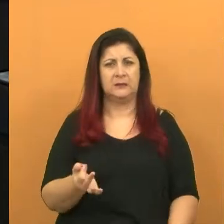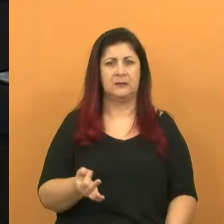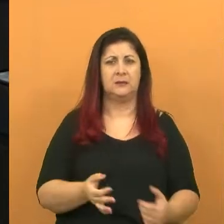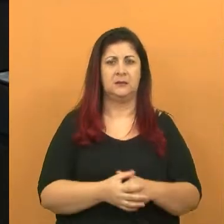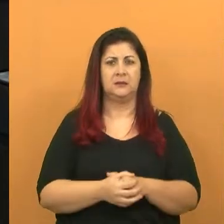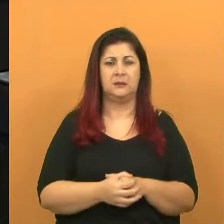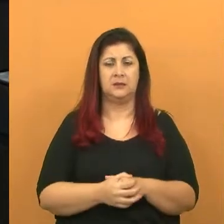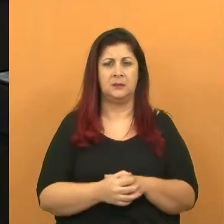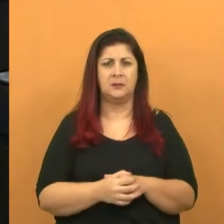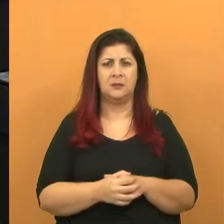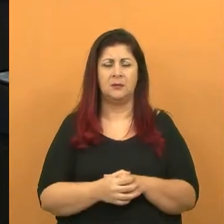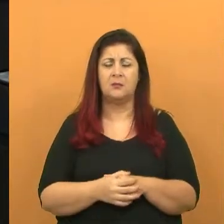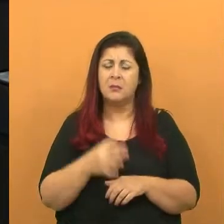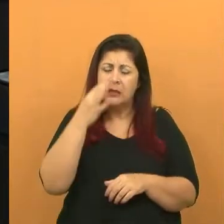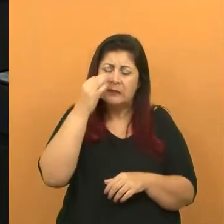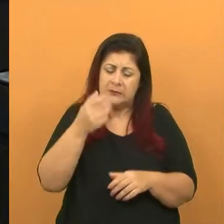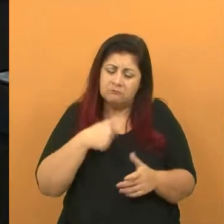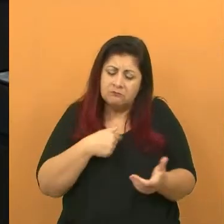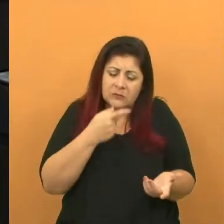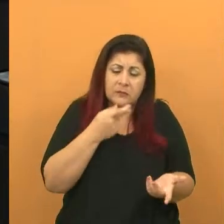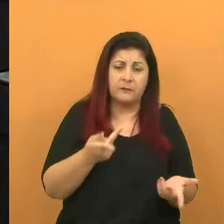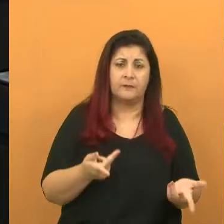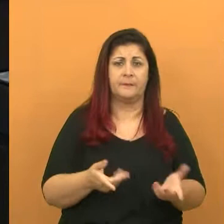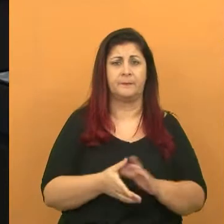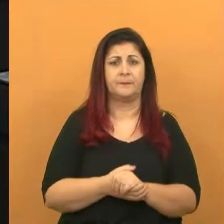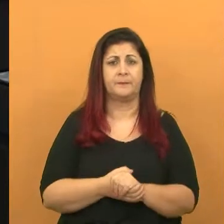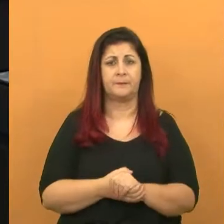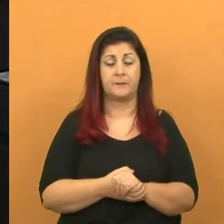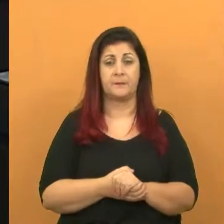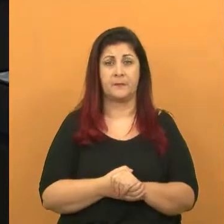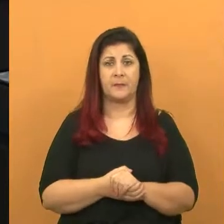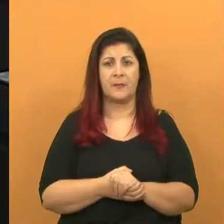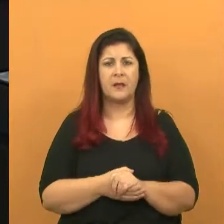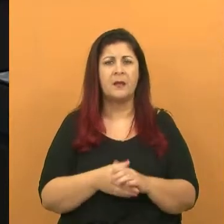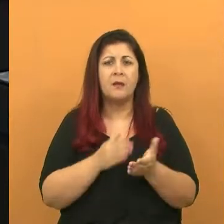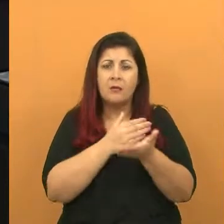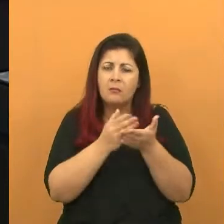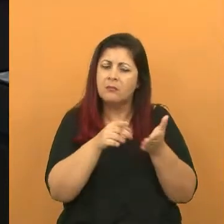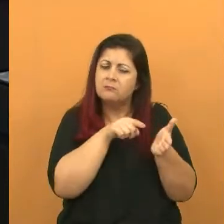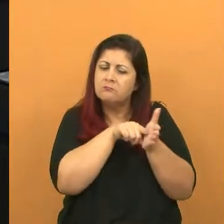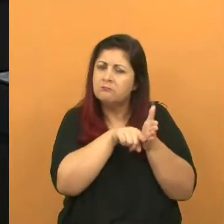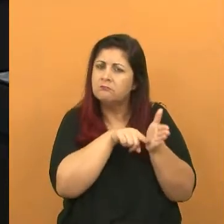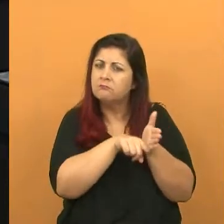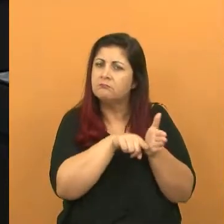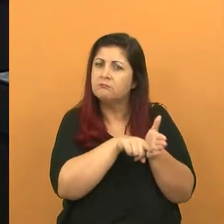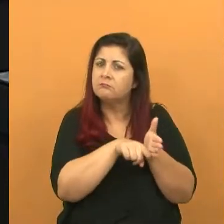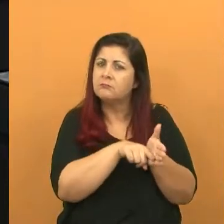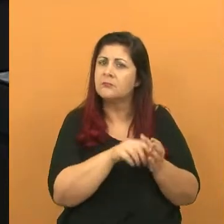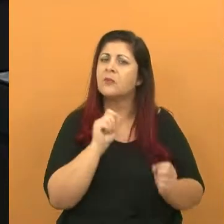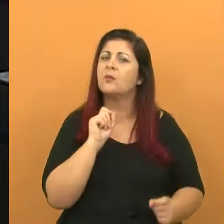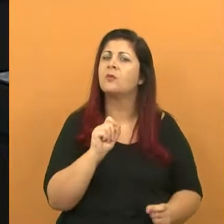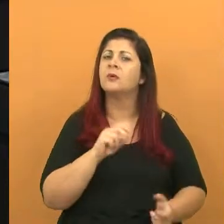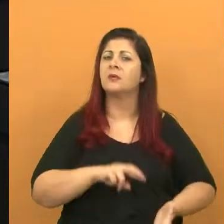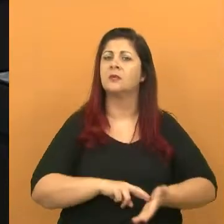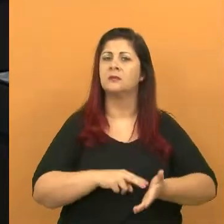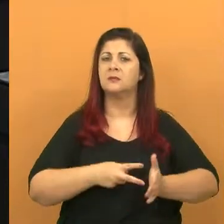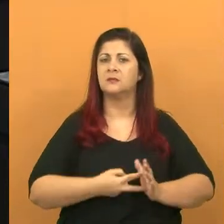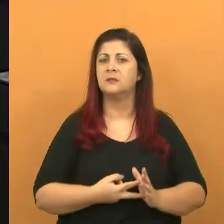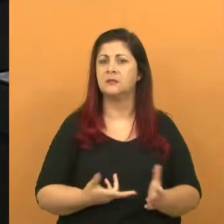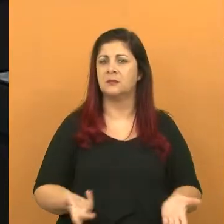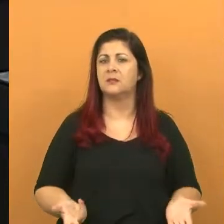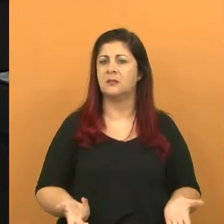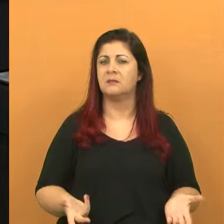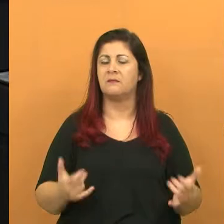para que este vereador está falando e passe ao quê? A estudar com relação o que significa